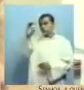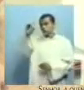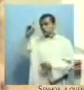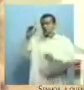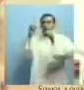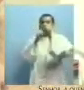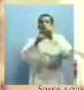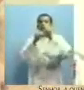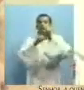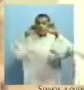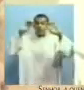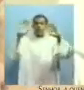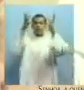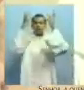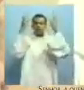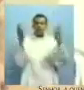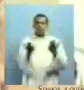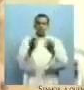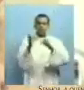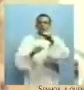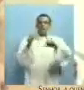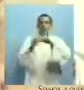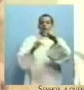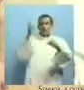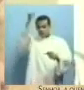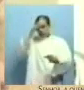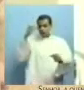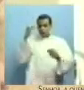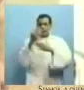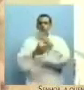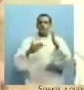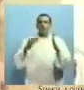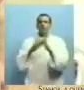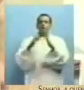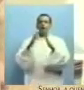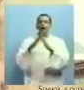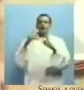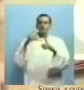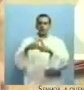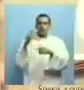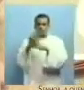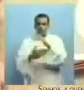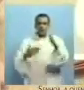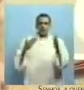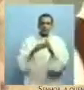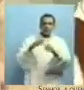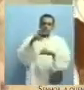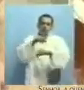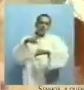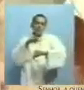hoje santificais a vossa igreja inteira em todos os povos e